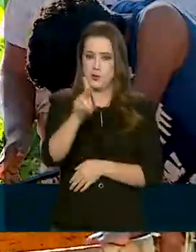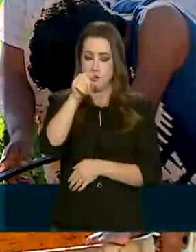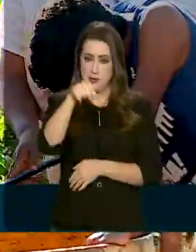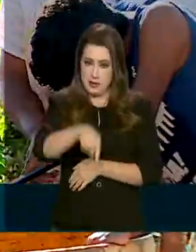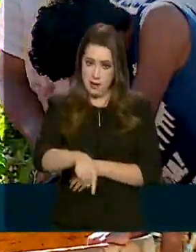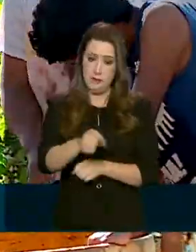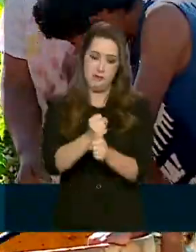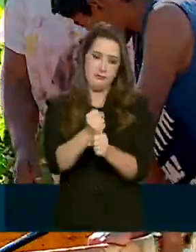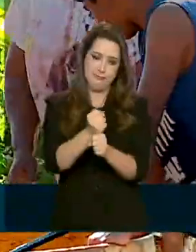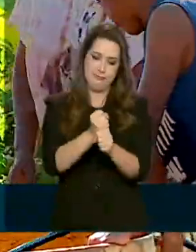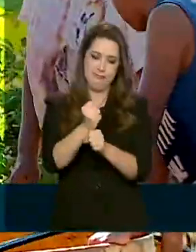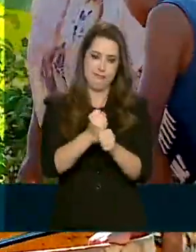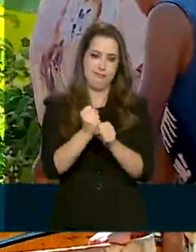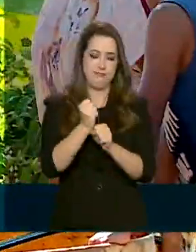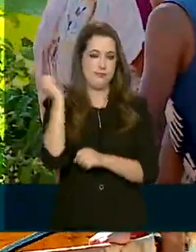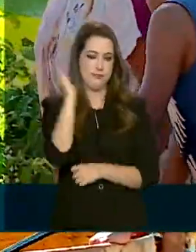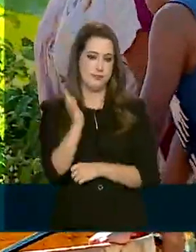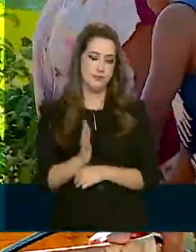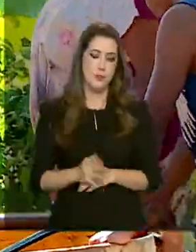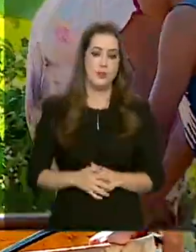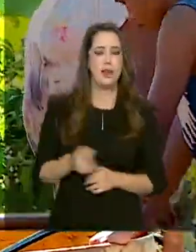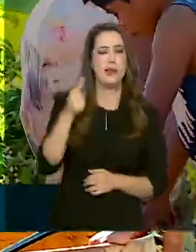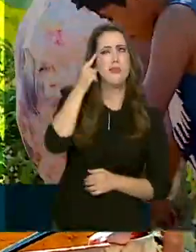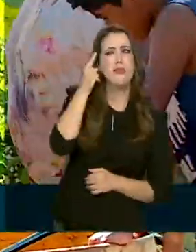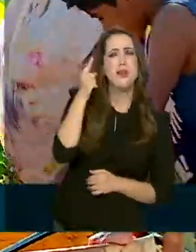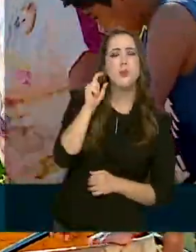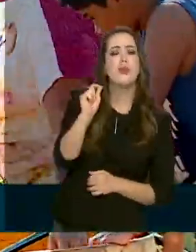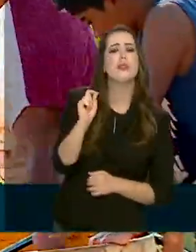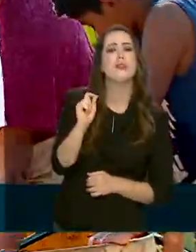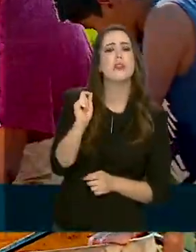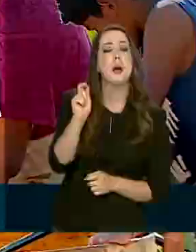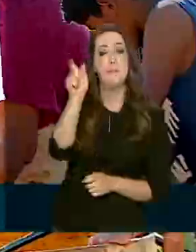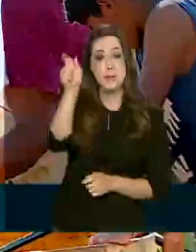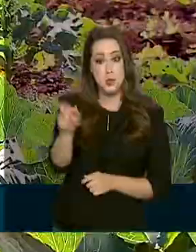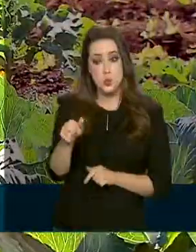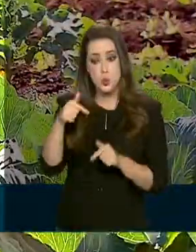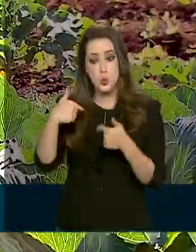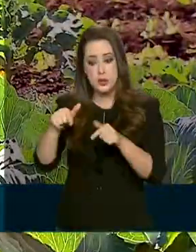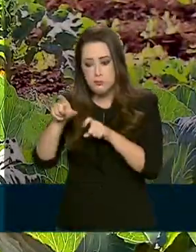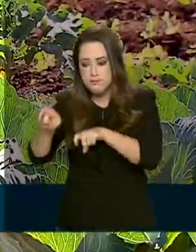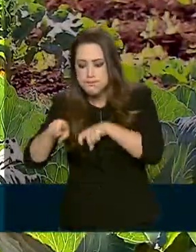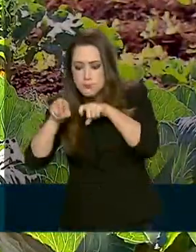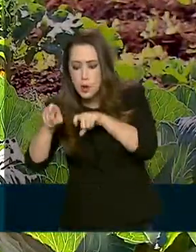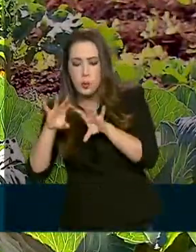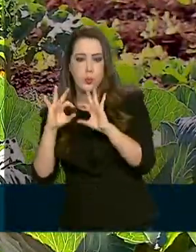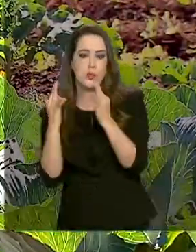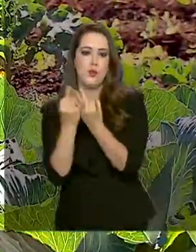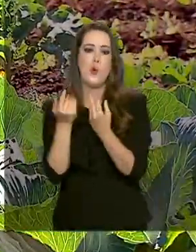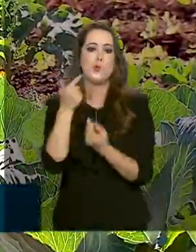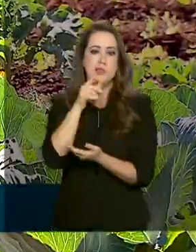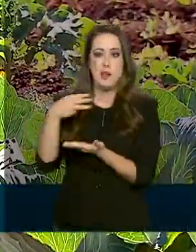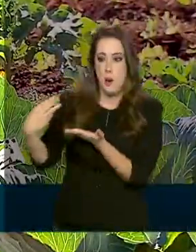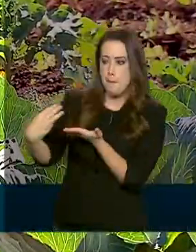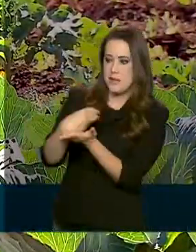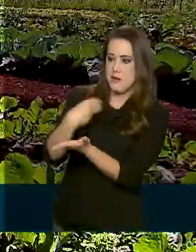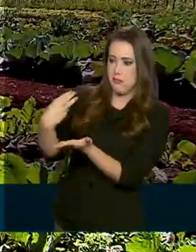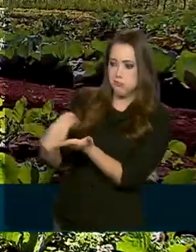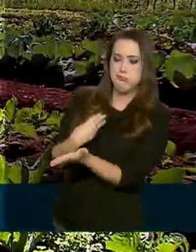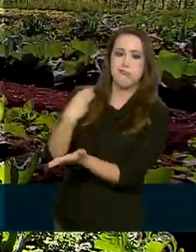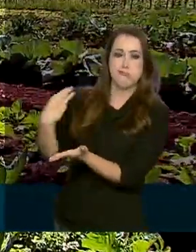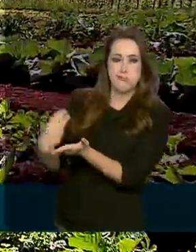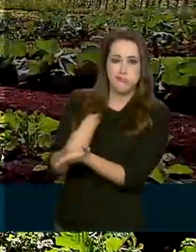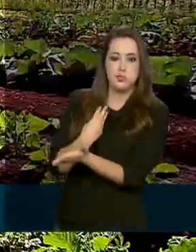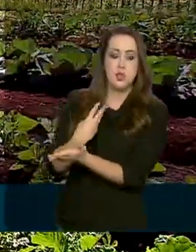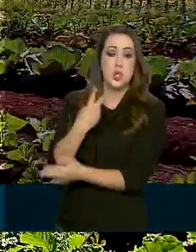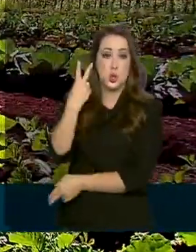ainda neste ano aqui no Brasil. A ideia é que o agricultor familiar receba informações por meio de mensagens de celular